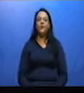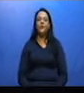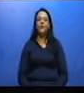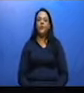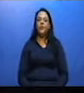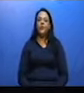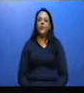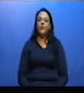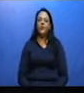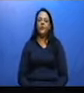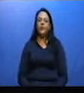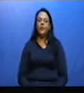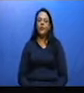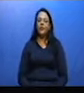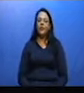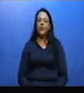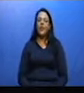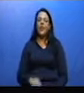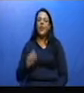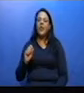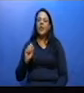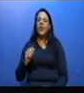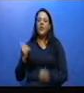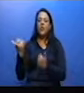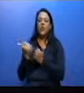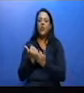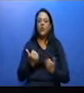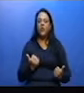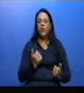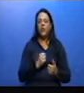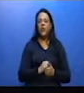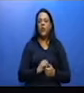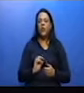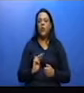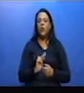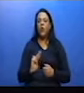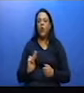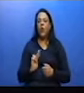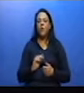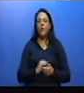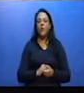foi substituído pelo pronome. Pinte o seu estado.